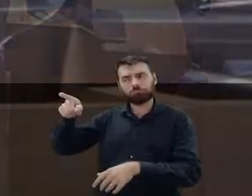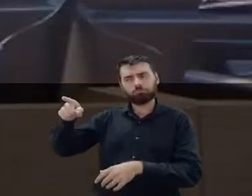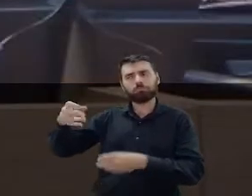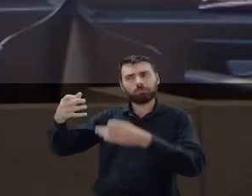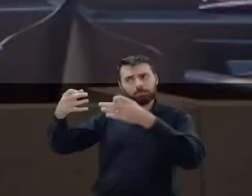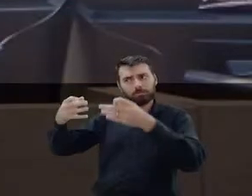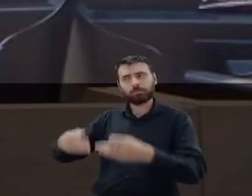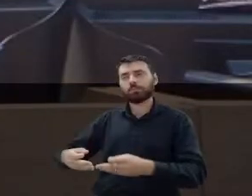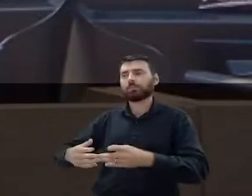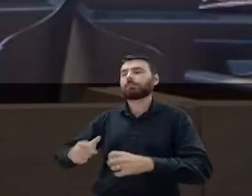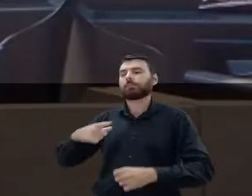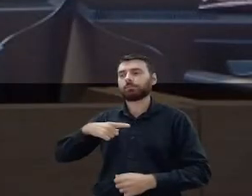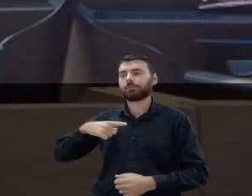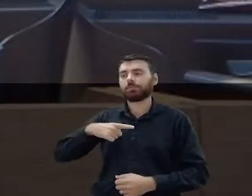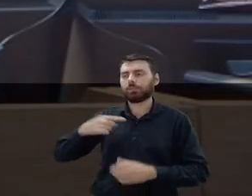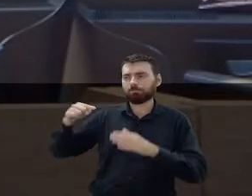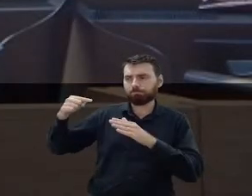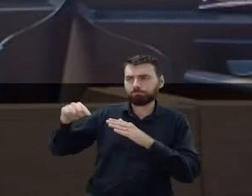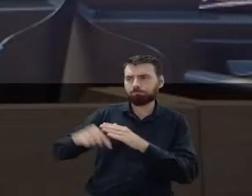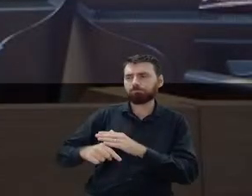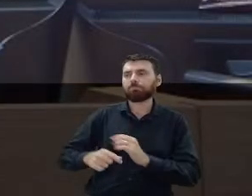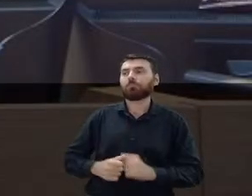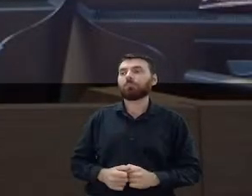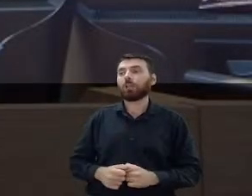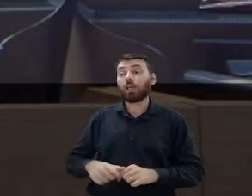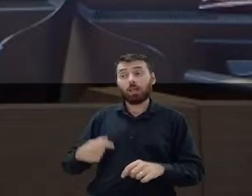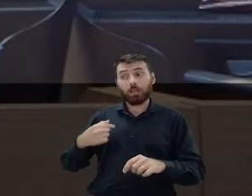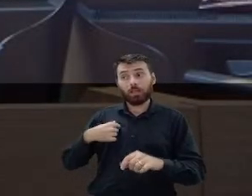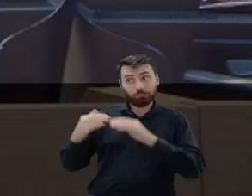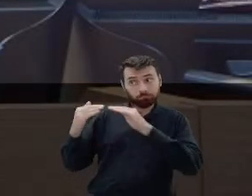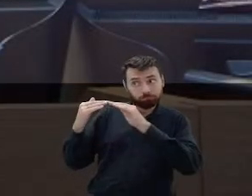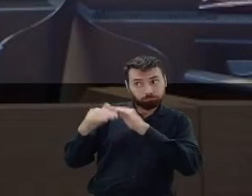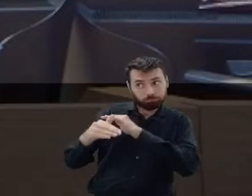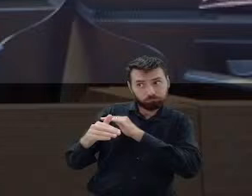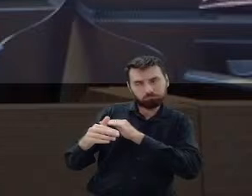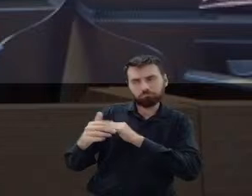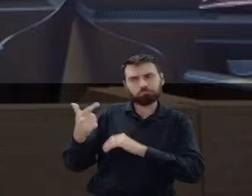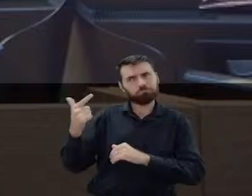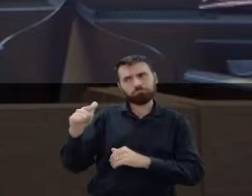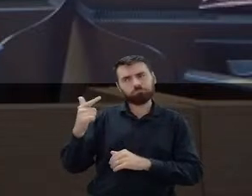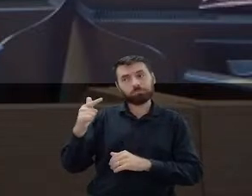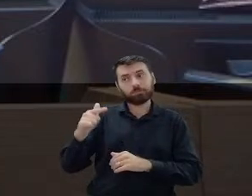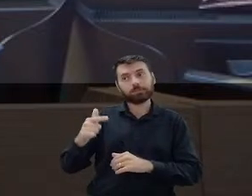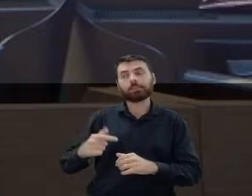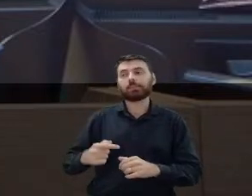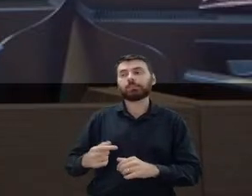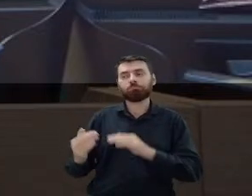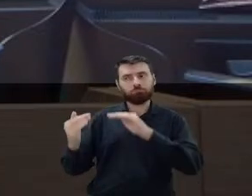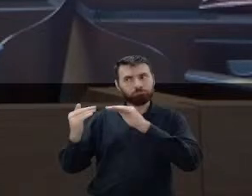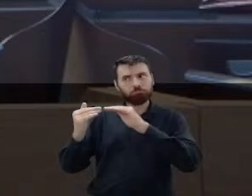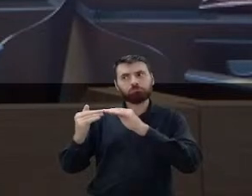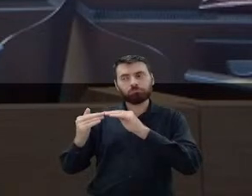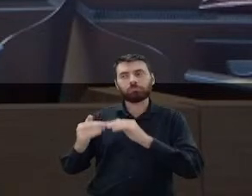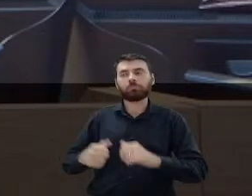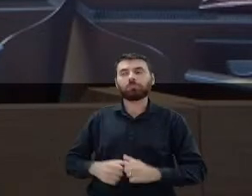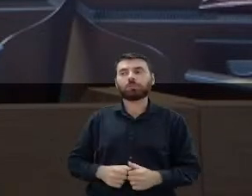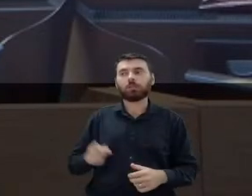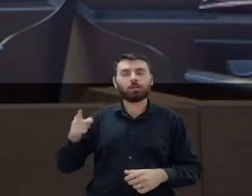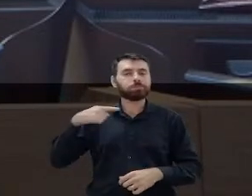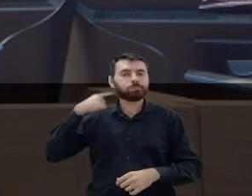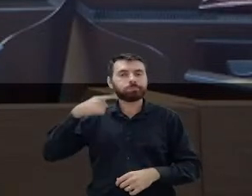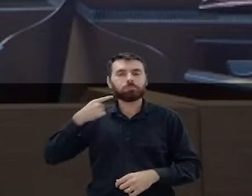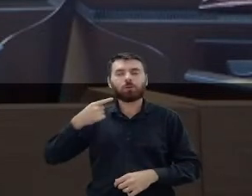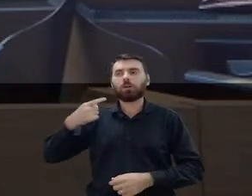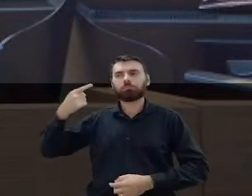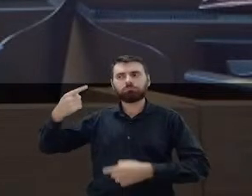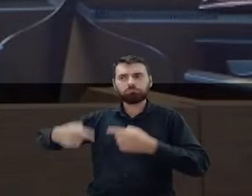Excelência. Eu também não tenho divergência, ressaltando, porque ele foi bem debatido pela nobre advogada da